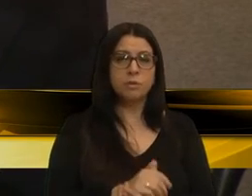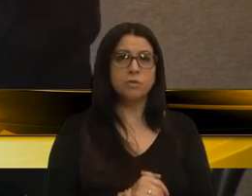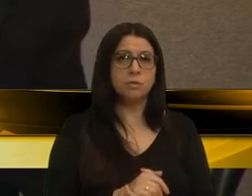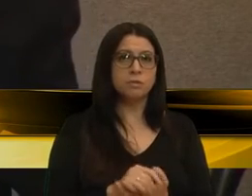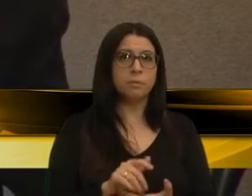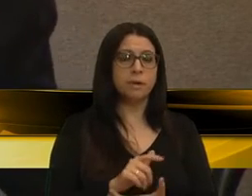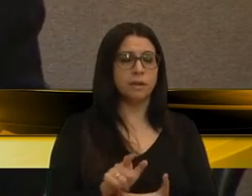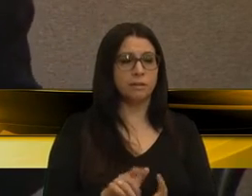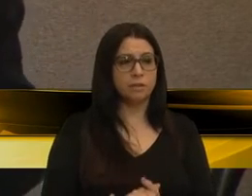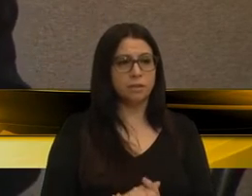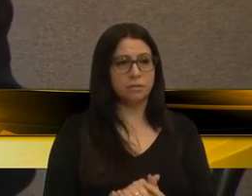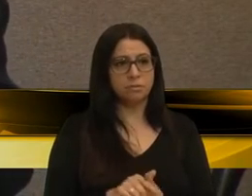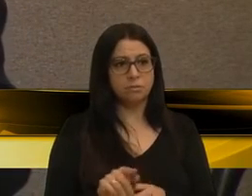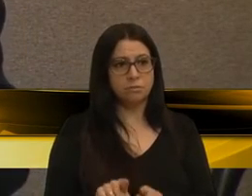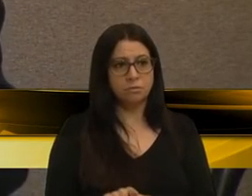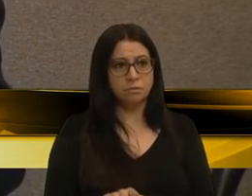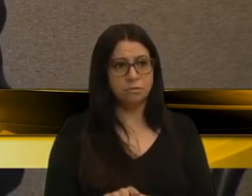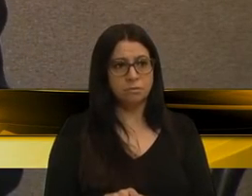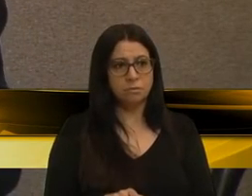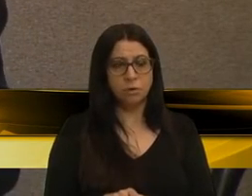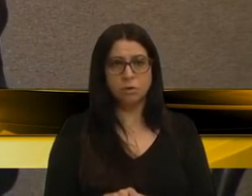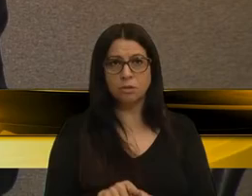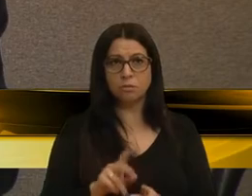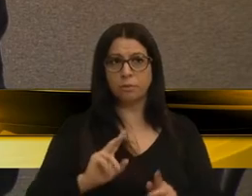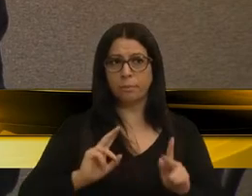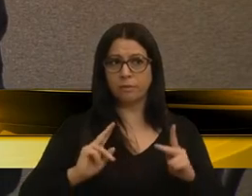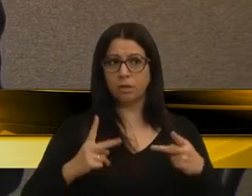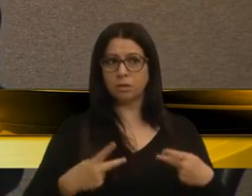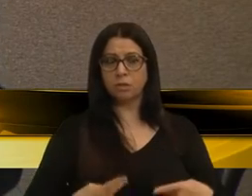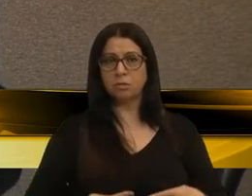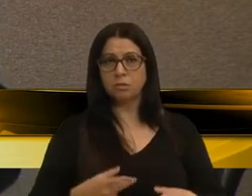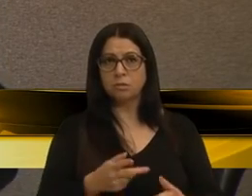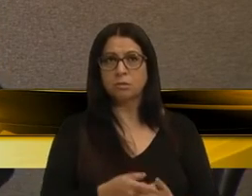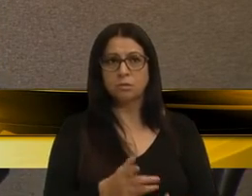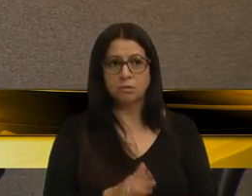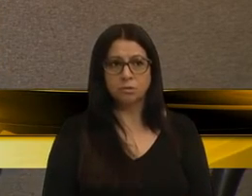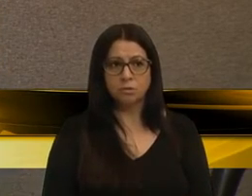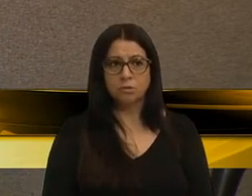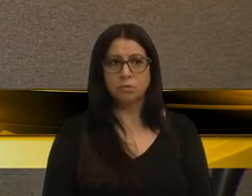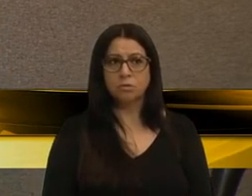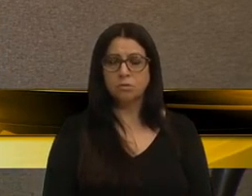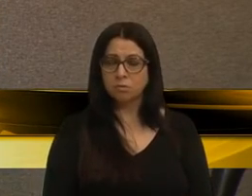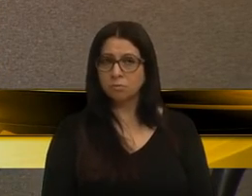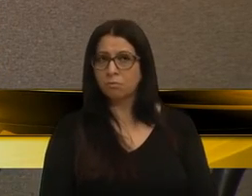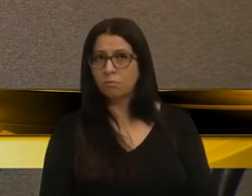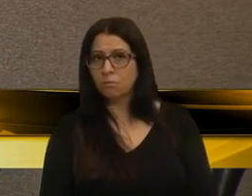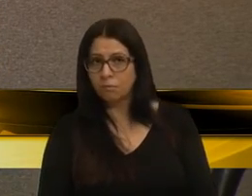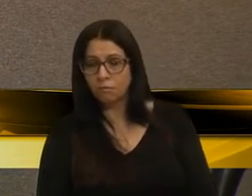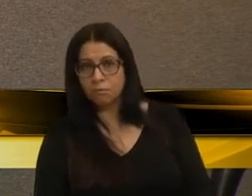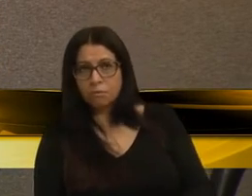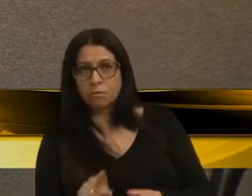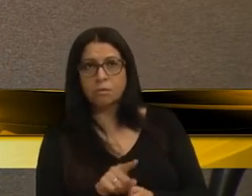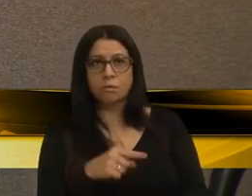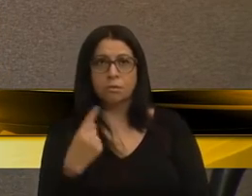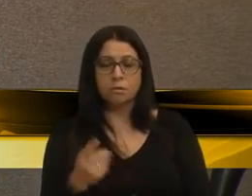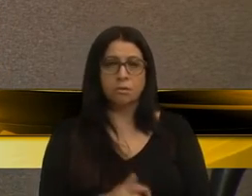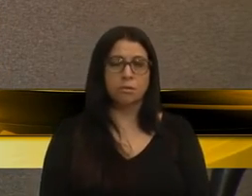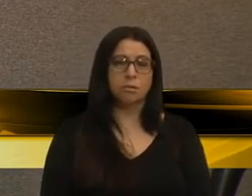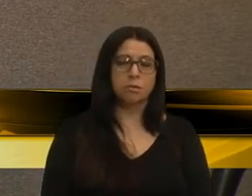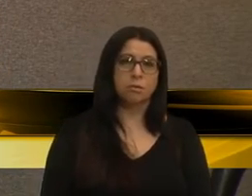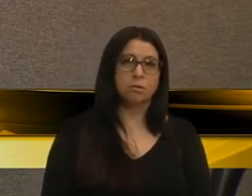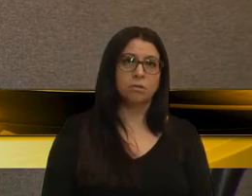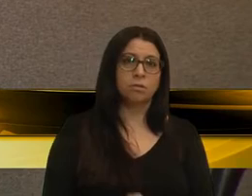tão banalizada nos dias de hoje. O ser humano, a sociedade tem que repensar esta situação